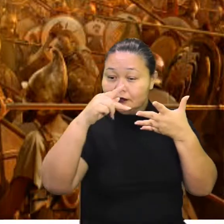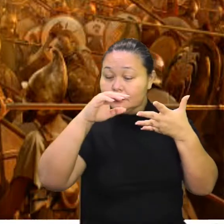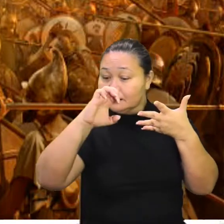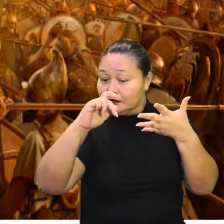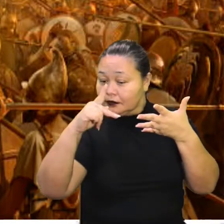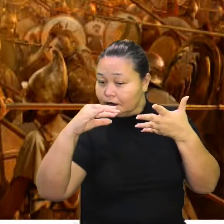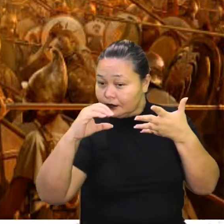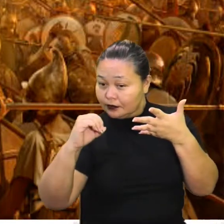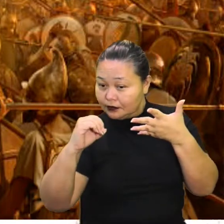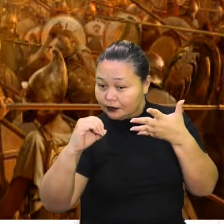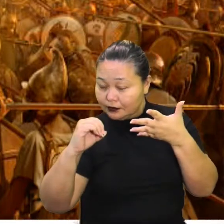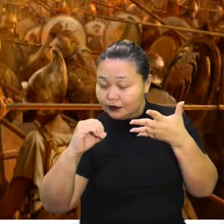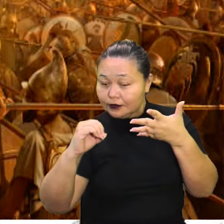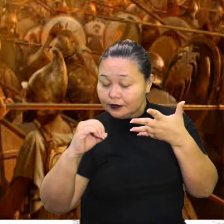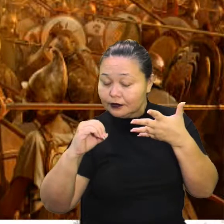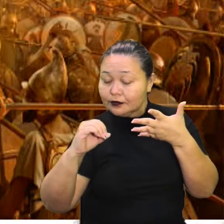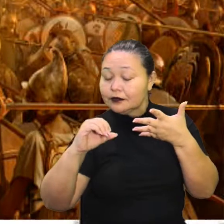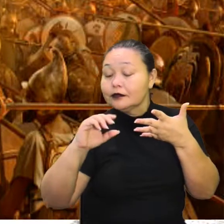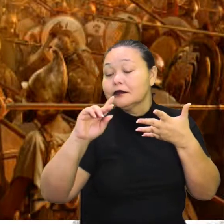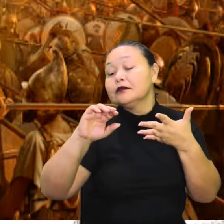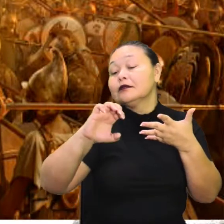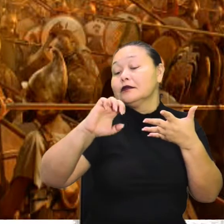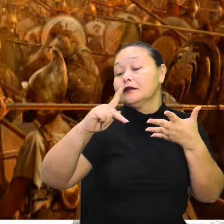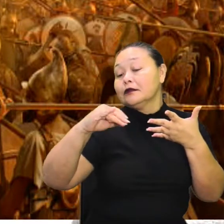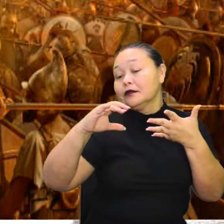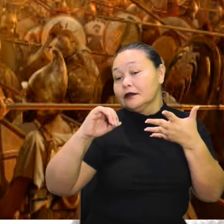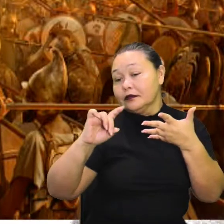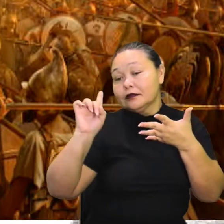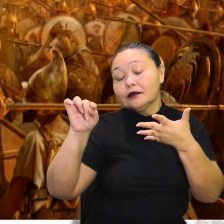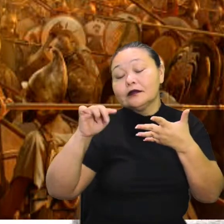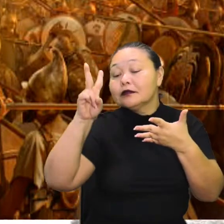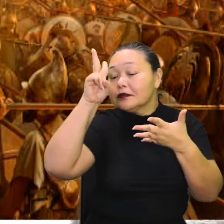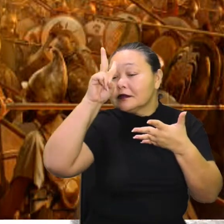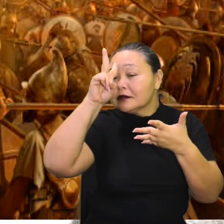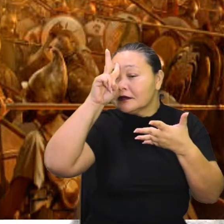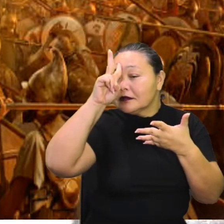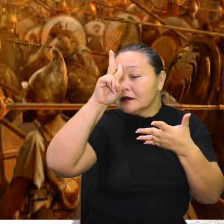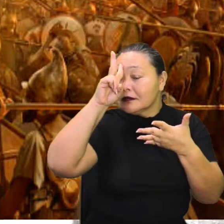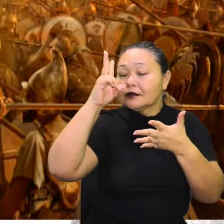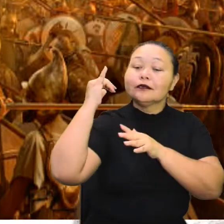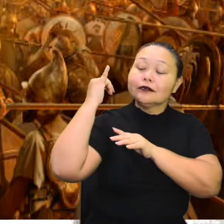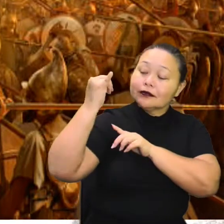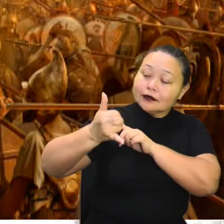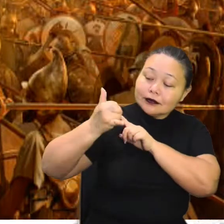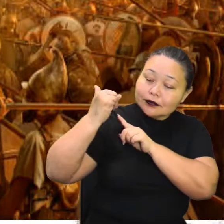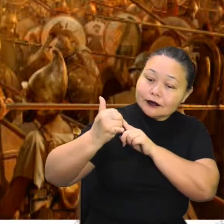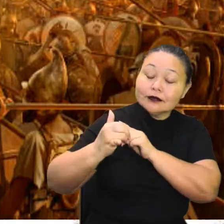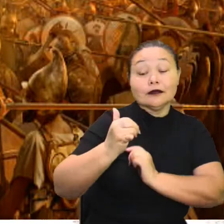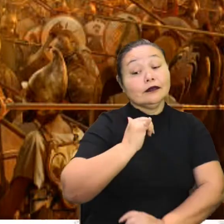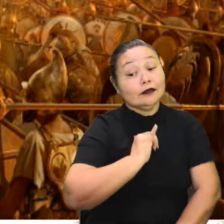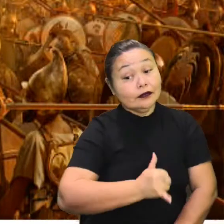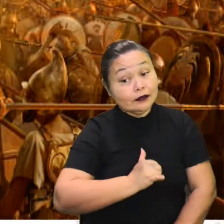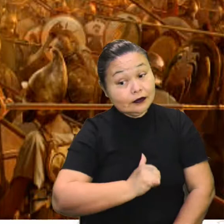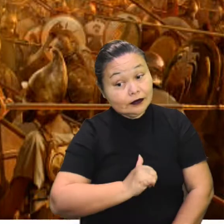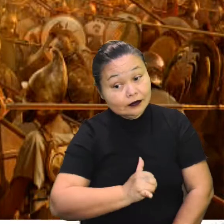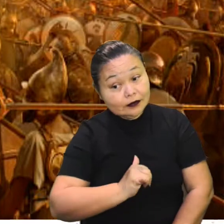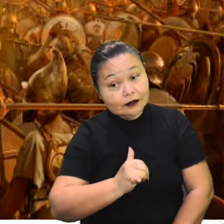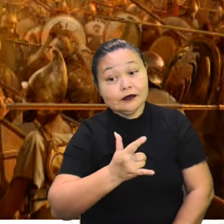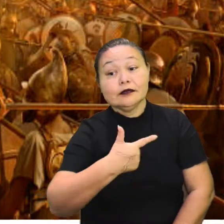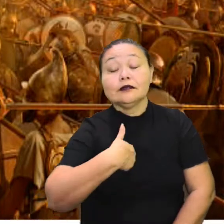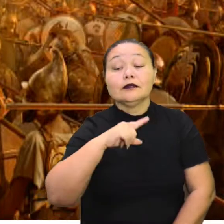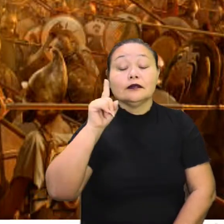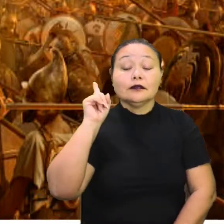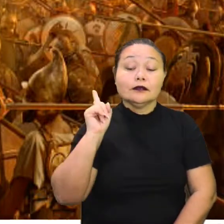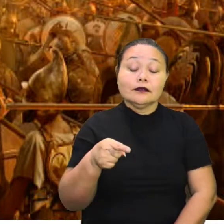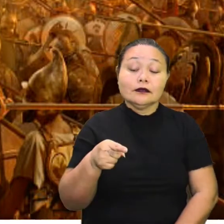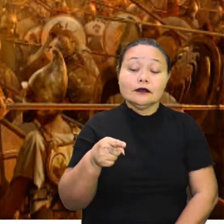gênero épico, certo? Gênero épico. Épico lembra o quê? Narrativa, né? É um